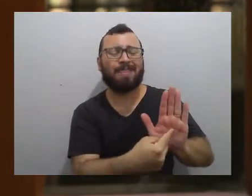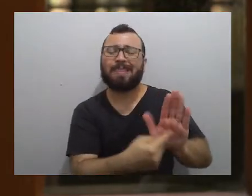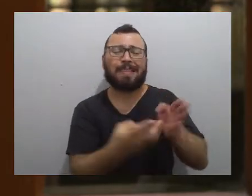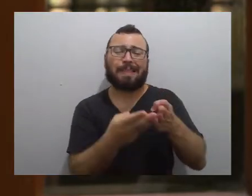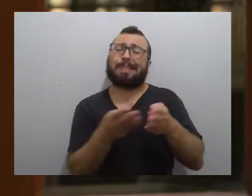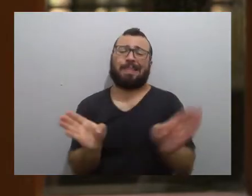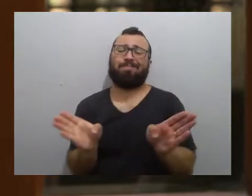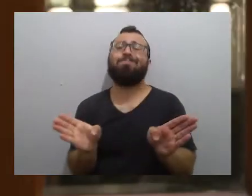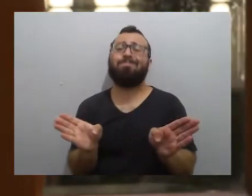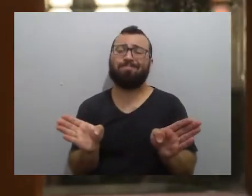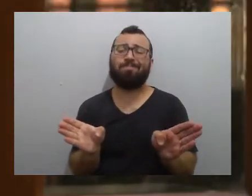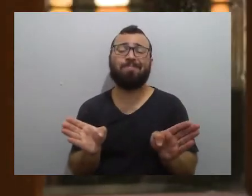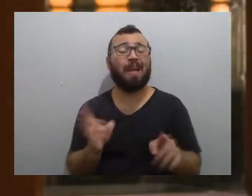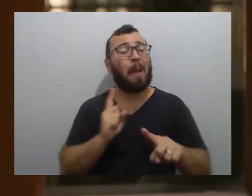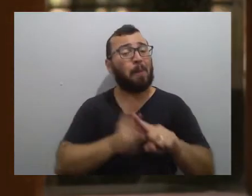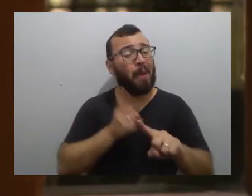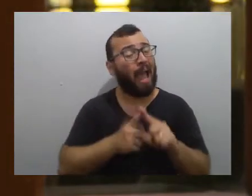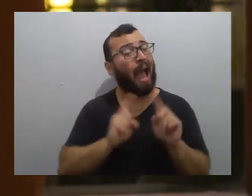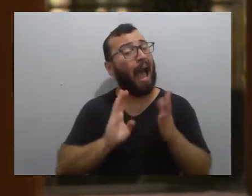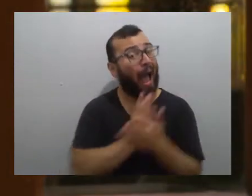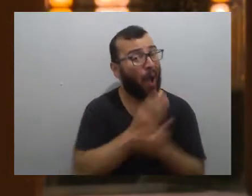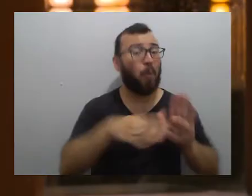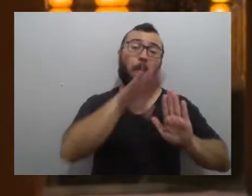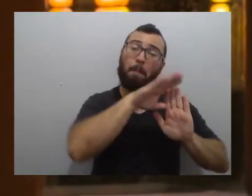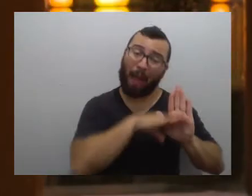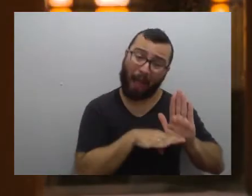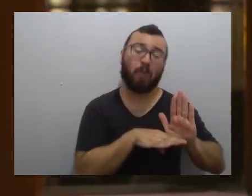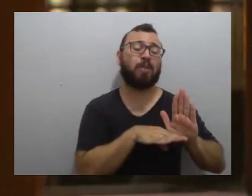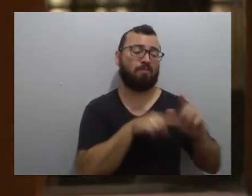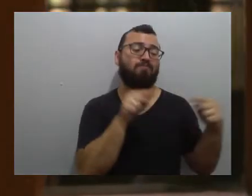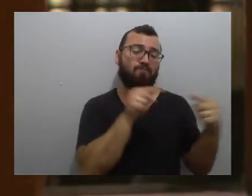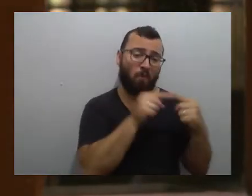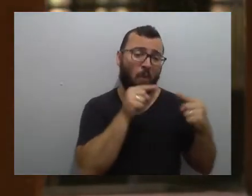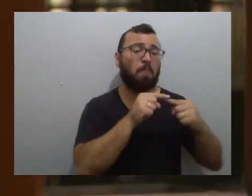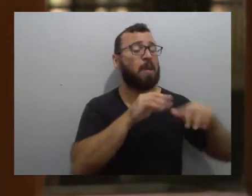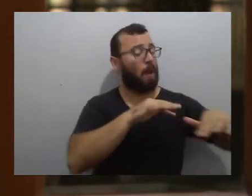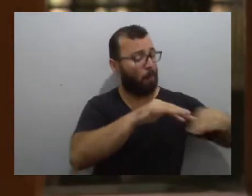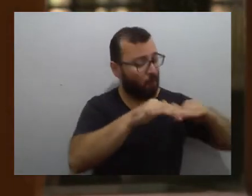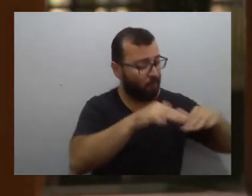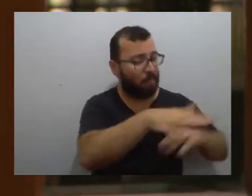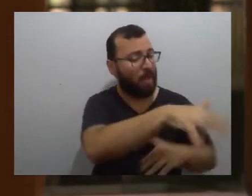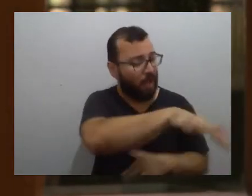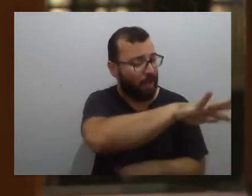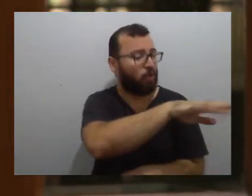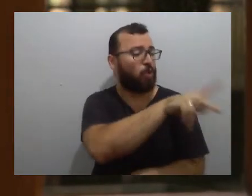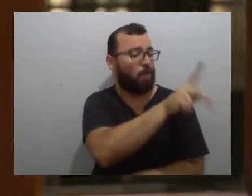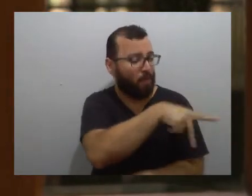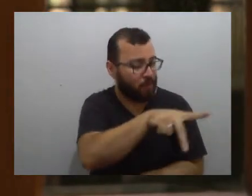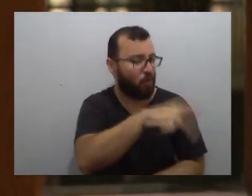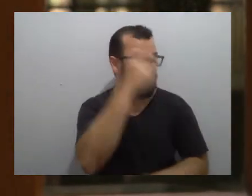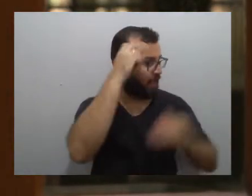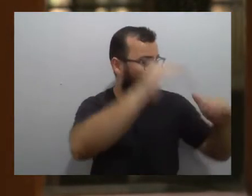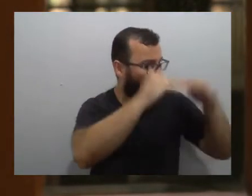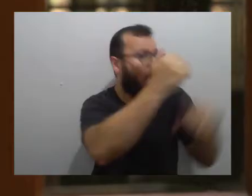intelectuais e estudantes é atendida, e, por outro lado, também, né, aspectos que eram de